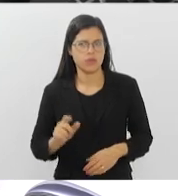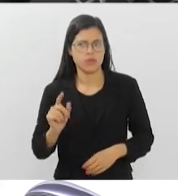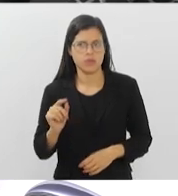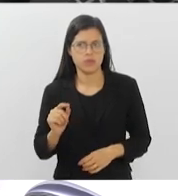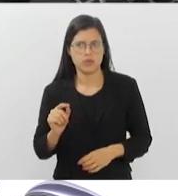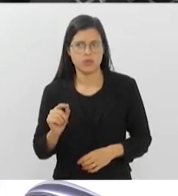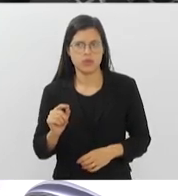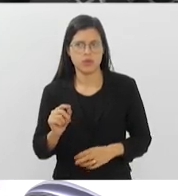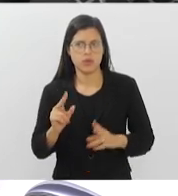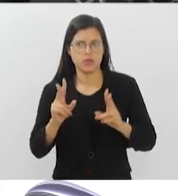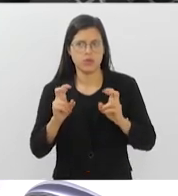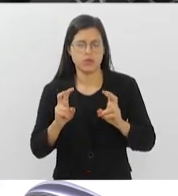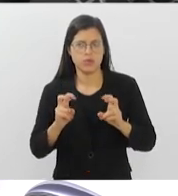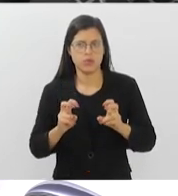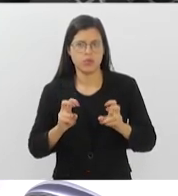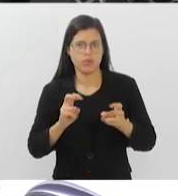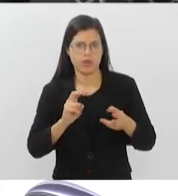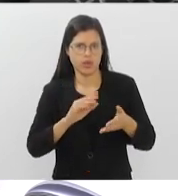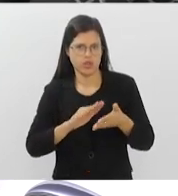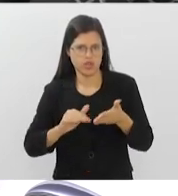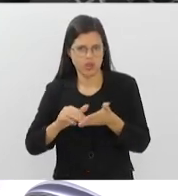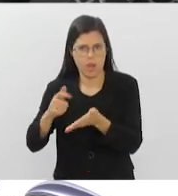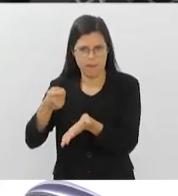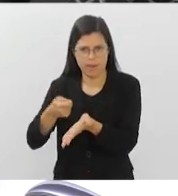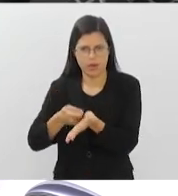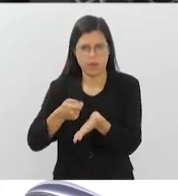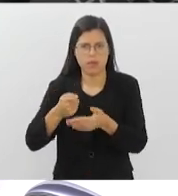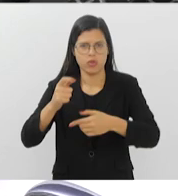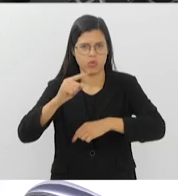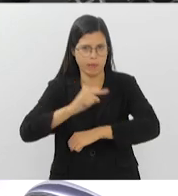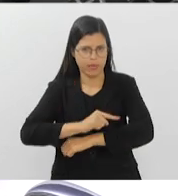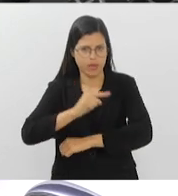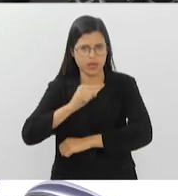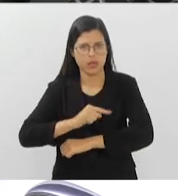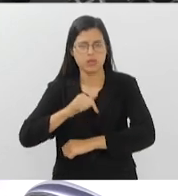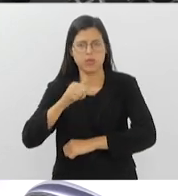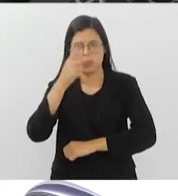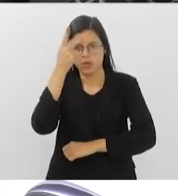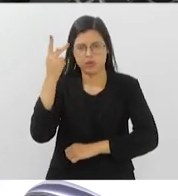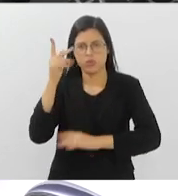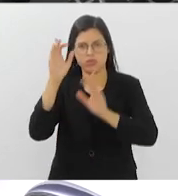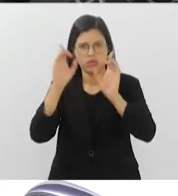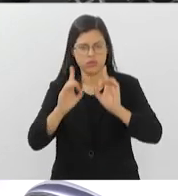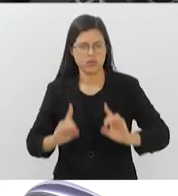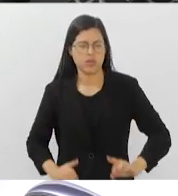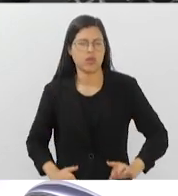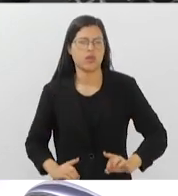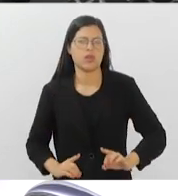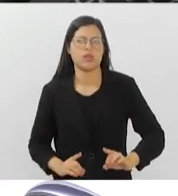dispõe sobre a injeção de pedágio para pessoas que possuem necessidades especiais, blá, blá, blá, blá, blá,